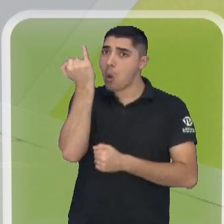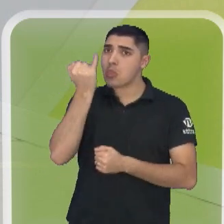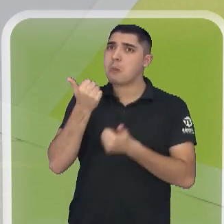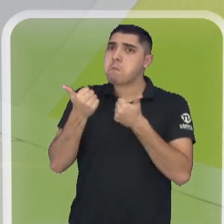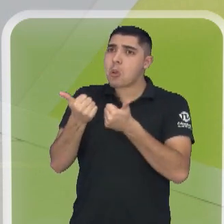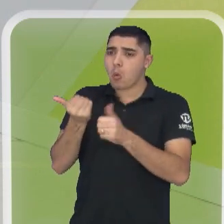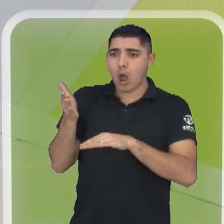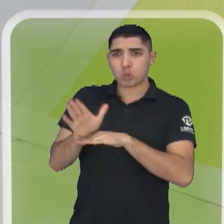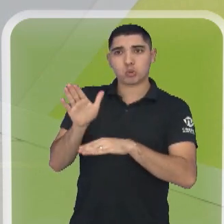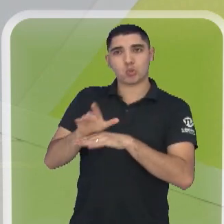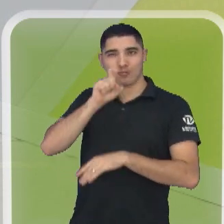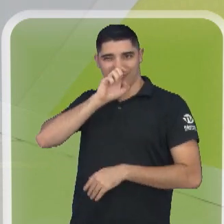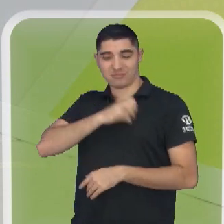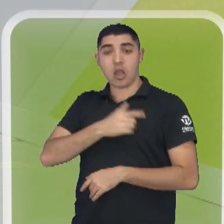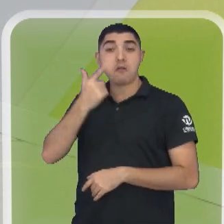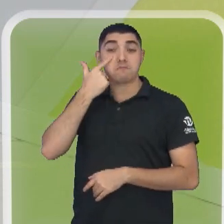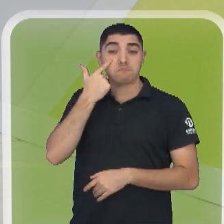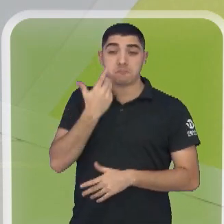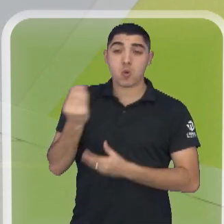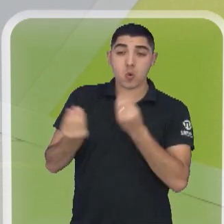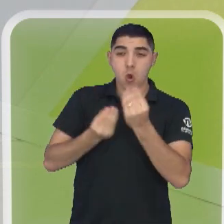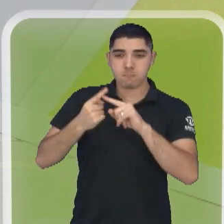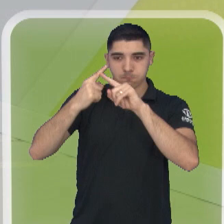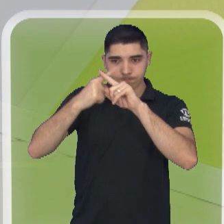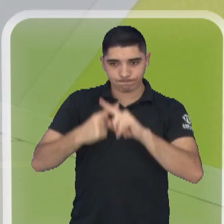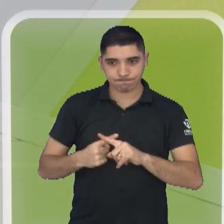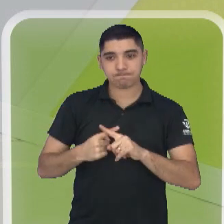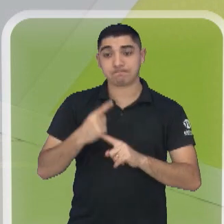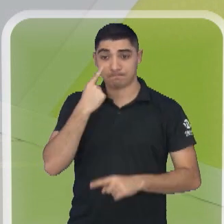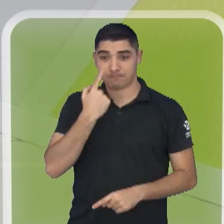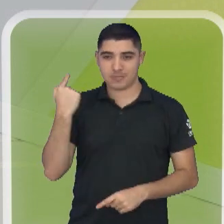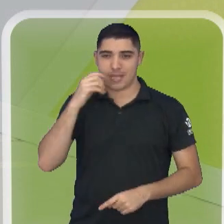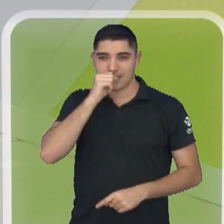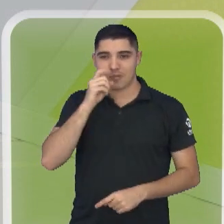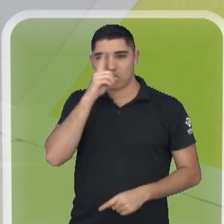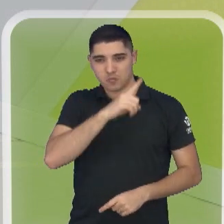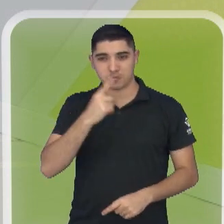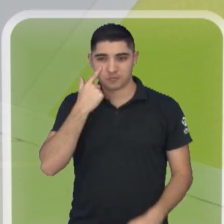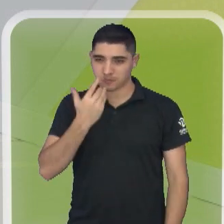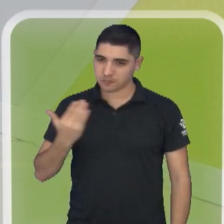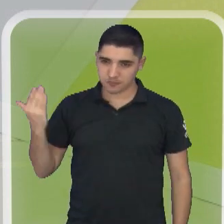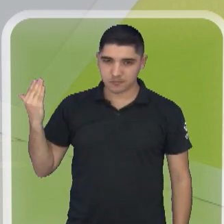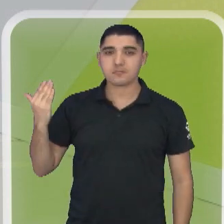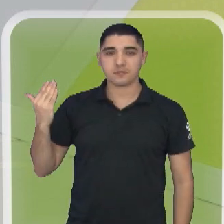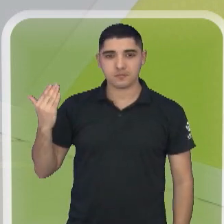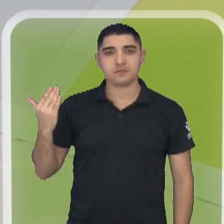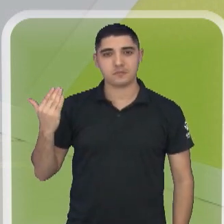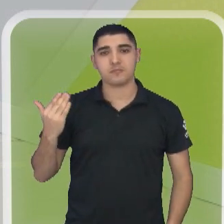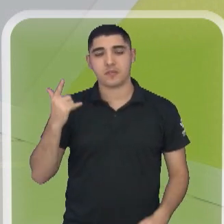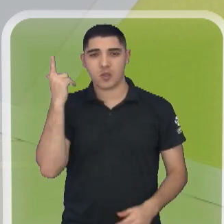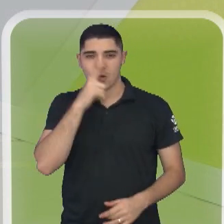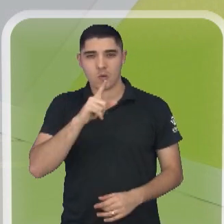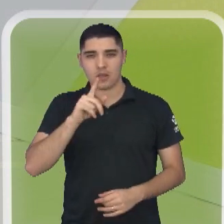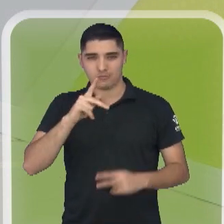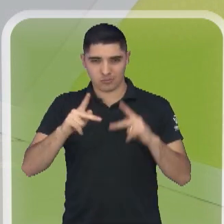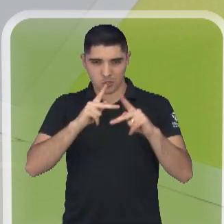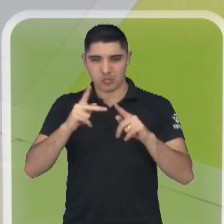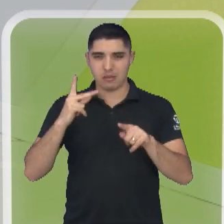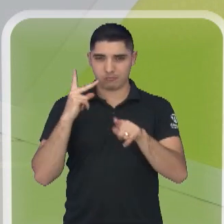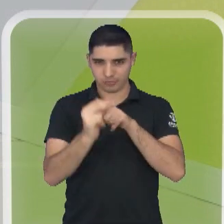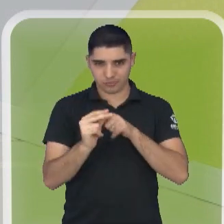aqui nos jogos deste final de semana. Olha só, o Capivariano e São José, Desportivo Brasil e Suzano, Rio